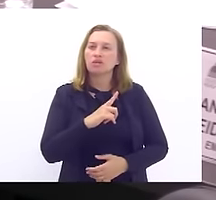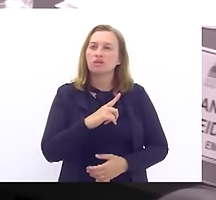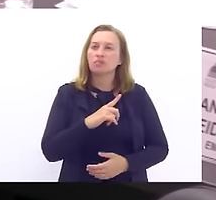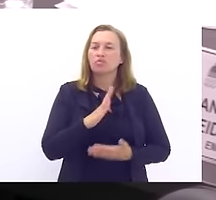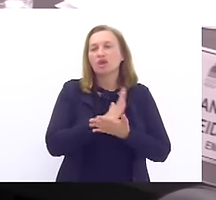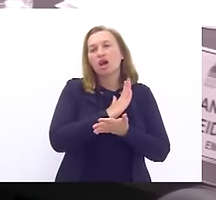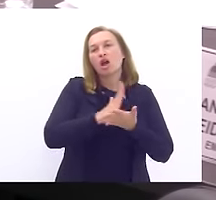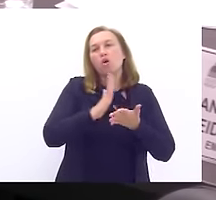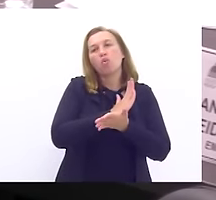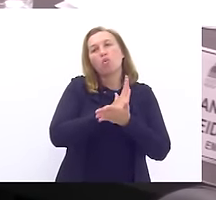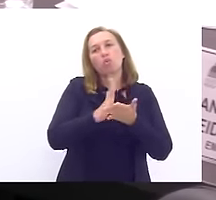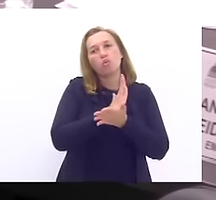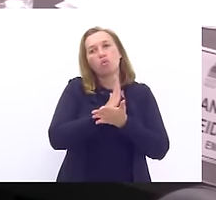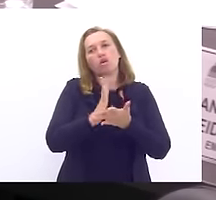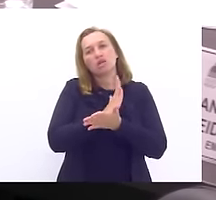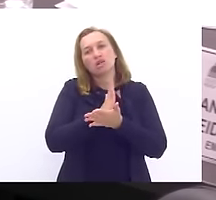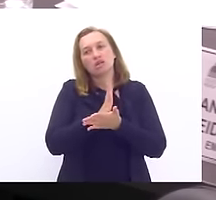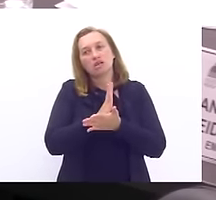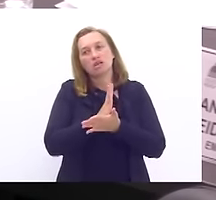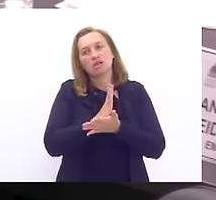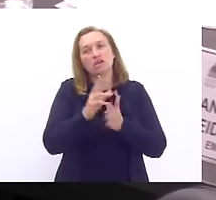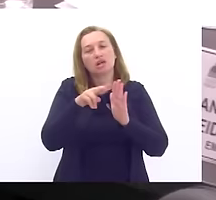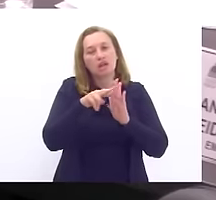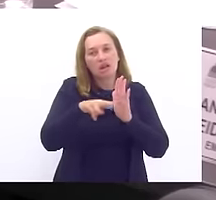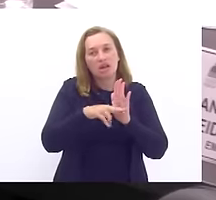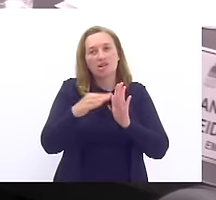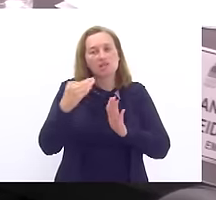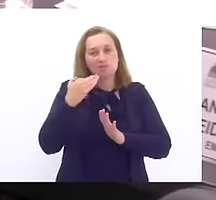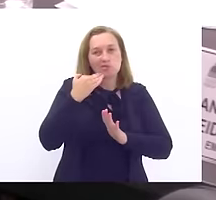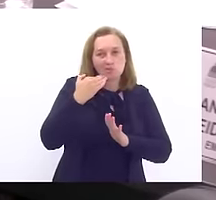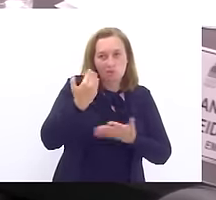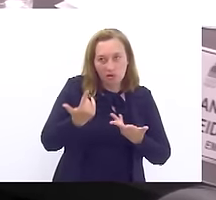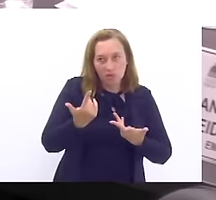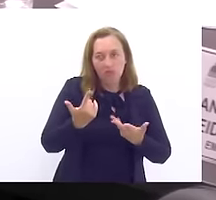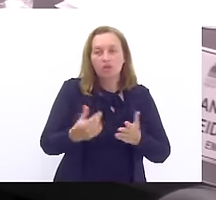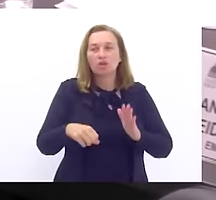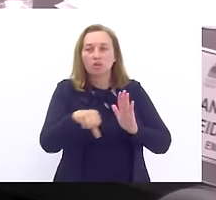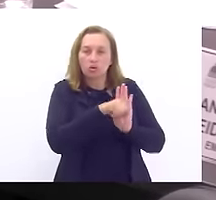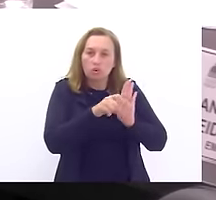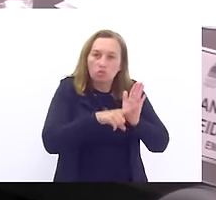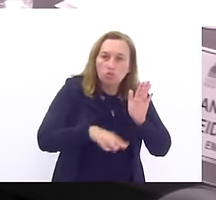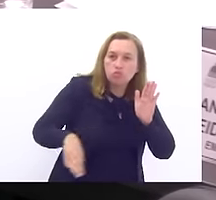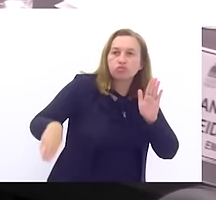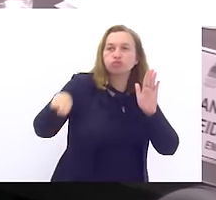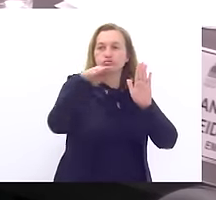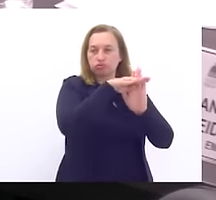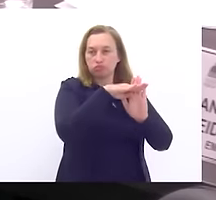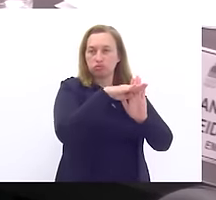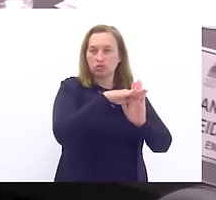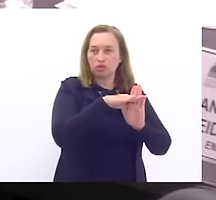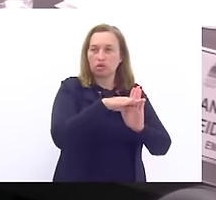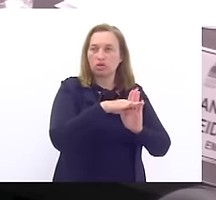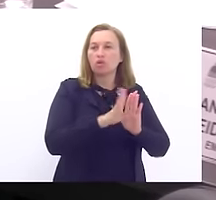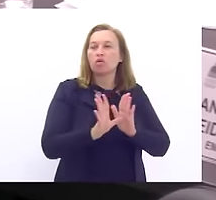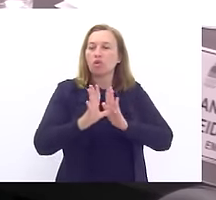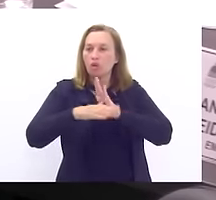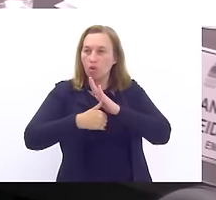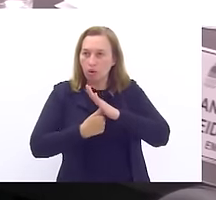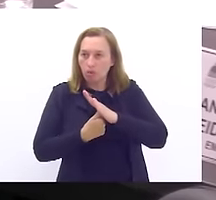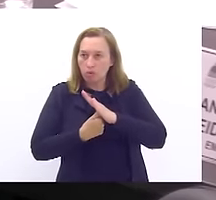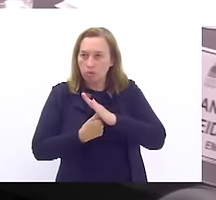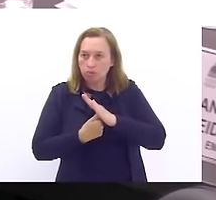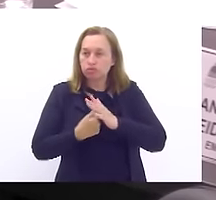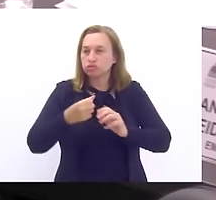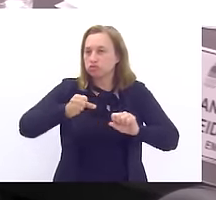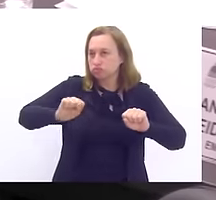algumas normativas que realmente deixaram a gente engessar e os índices criminais subiram sobretudo do do roubos provocados